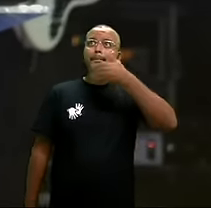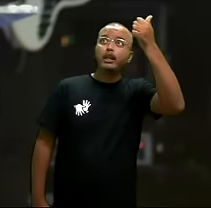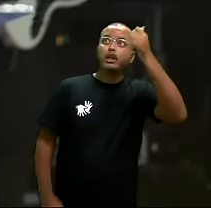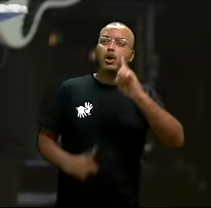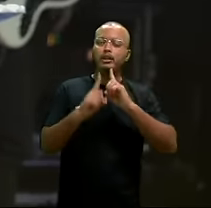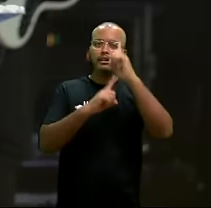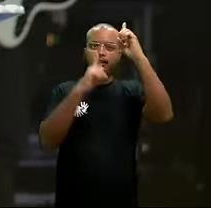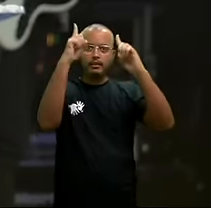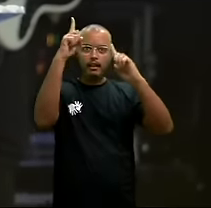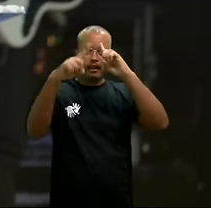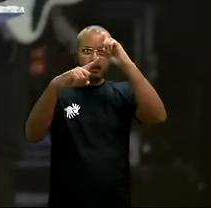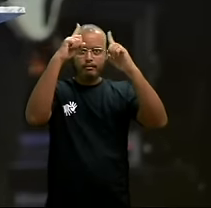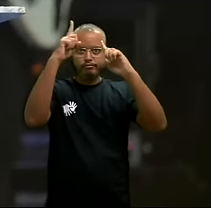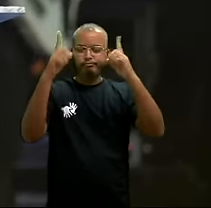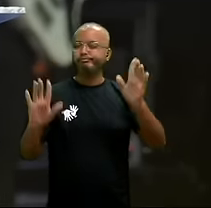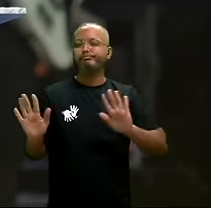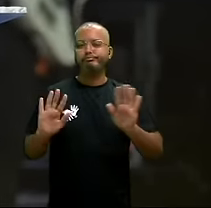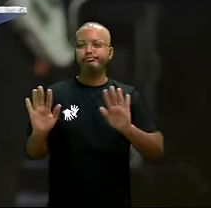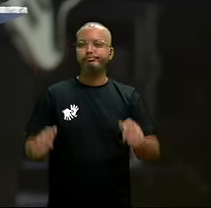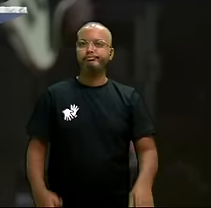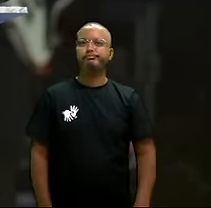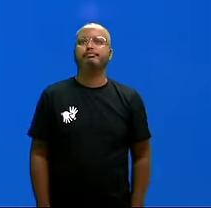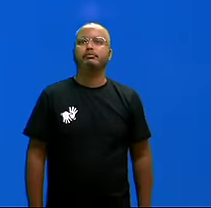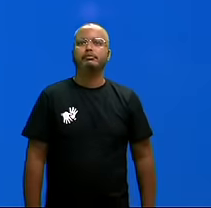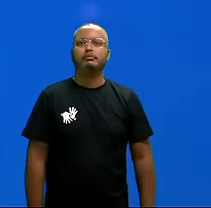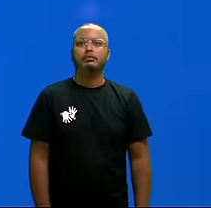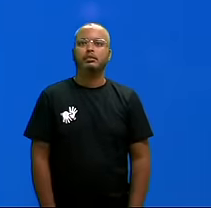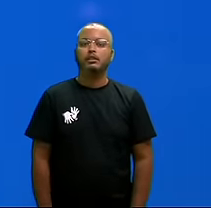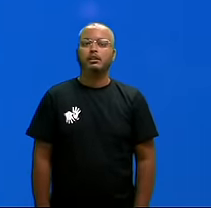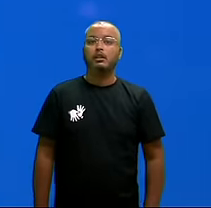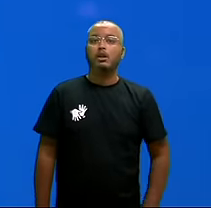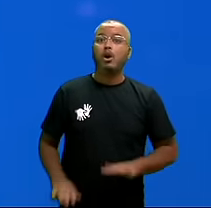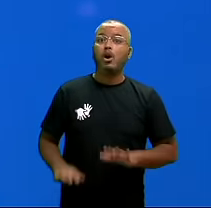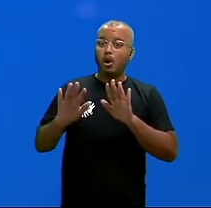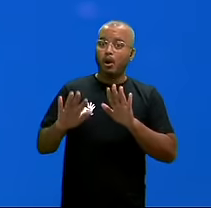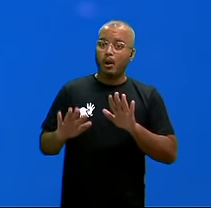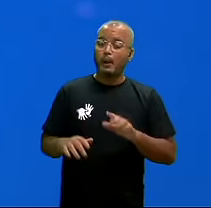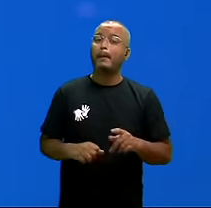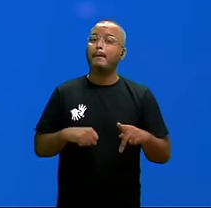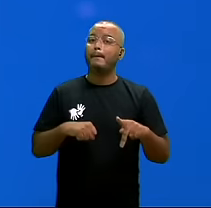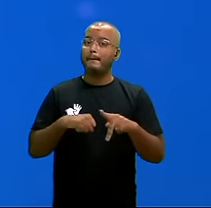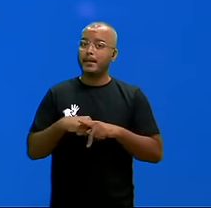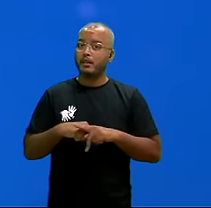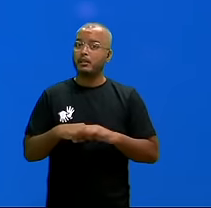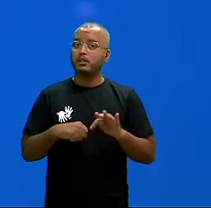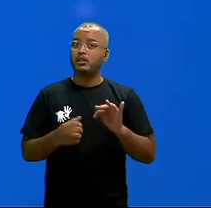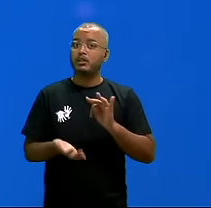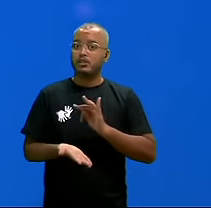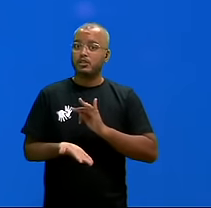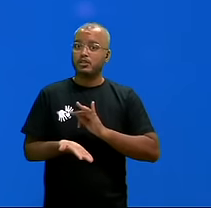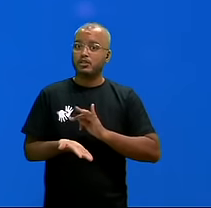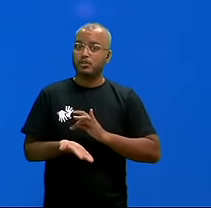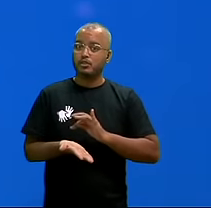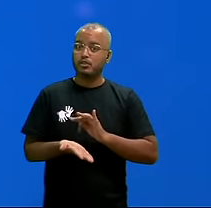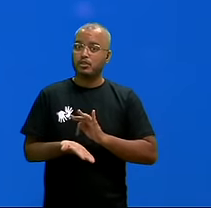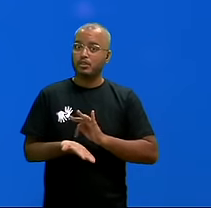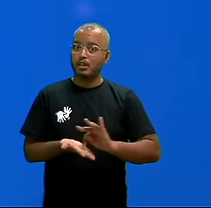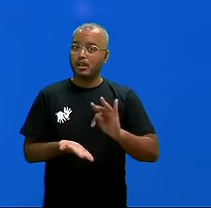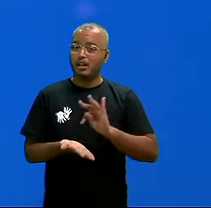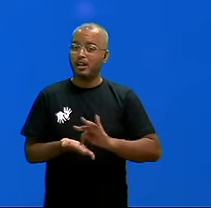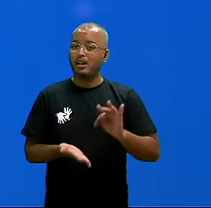vem Pedro e Tiago ensina para a gente. Olha o que ele ensina para mim e para você: o nome de Jesus